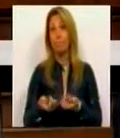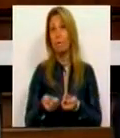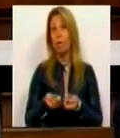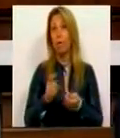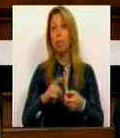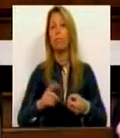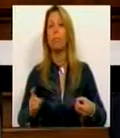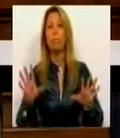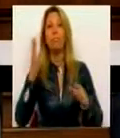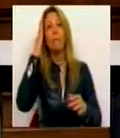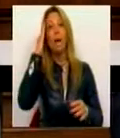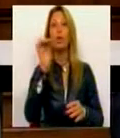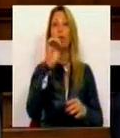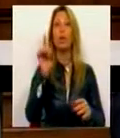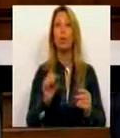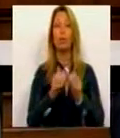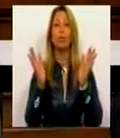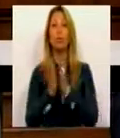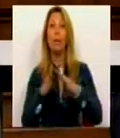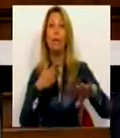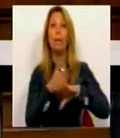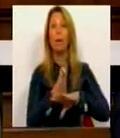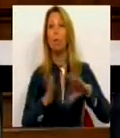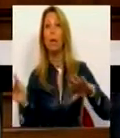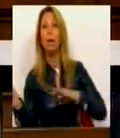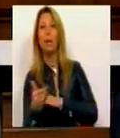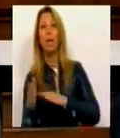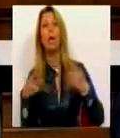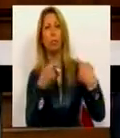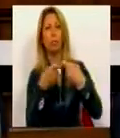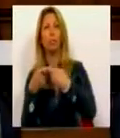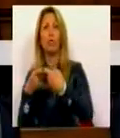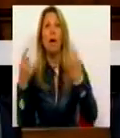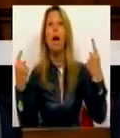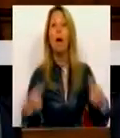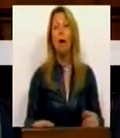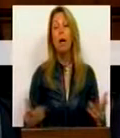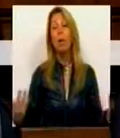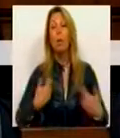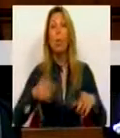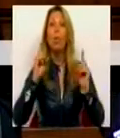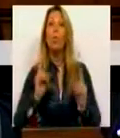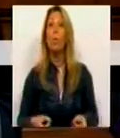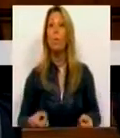questões estão direta ou indiretamente relacionadas e começaria então